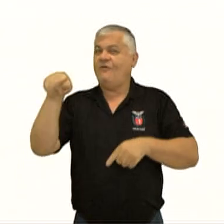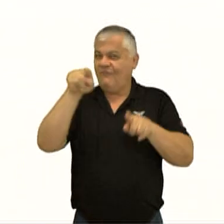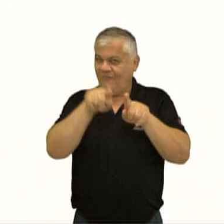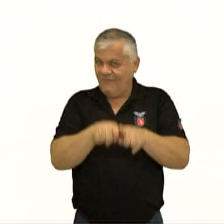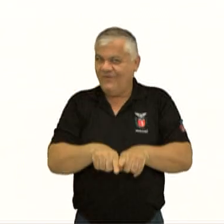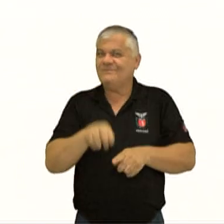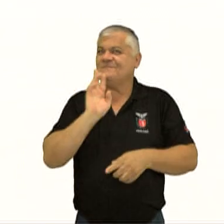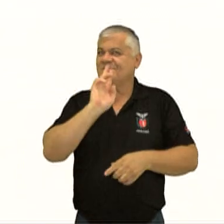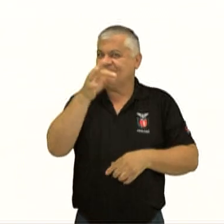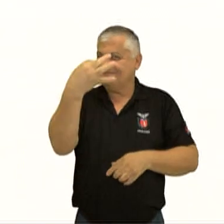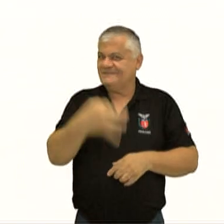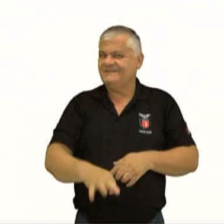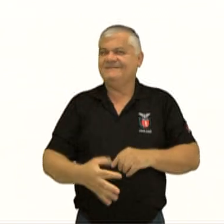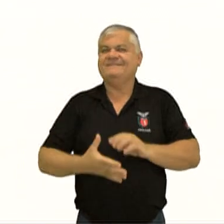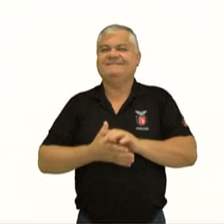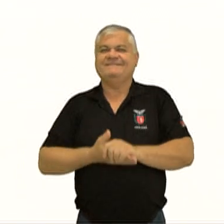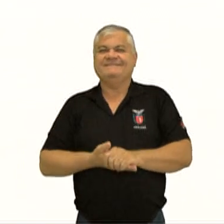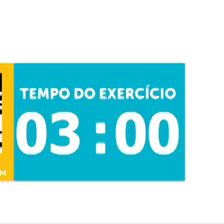voltamos com a resposta correta.